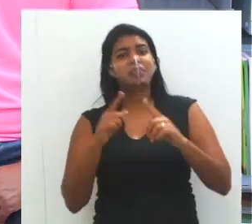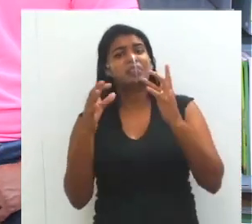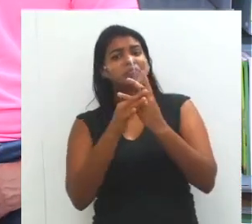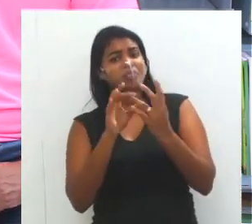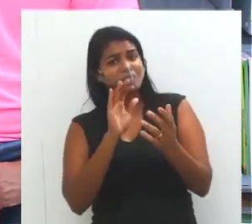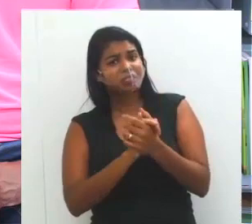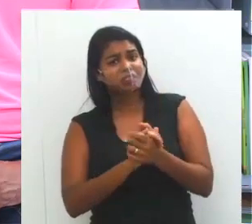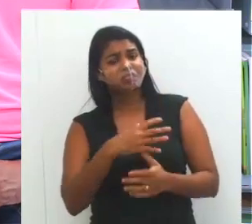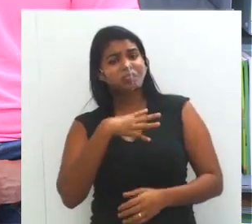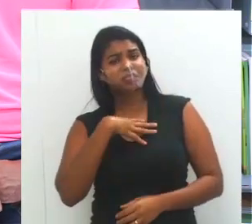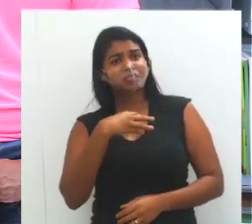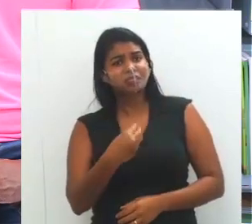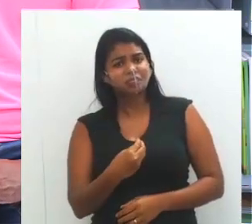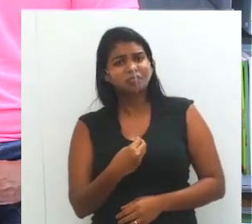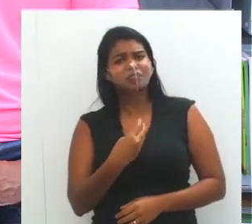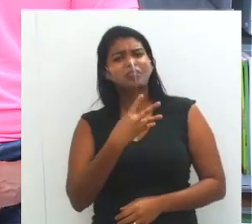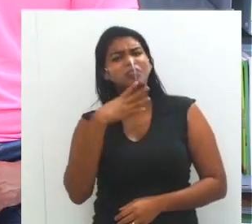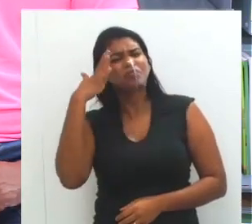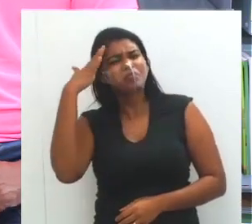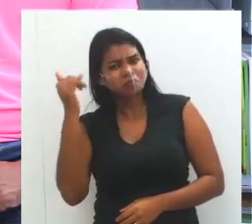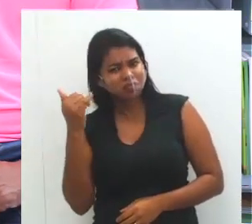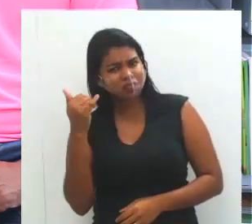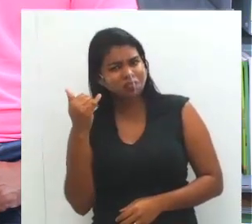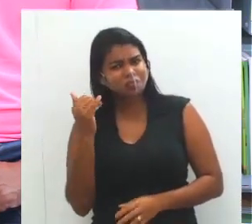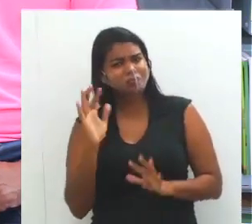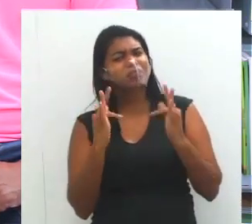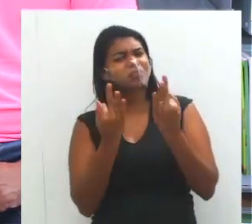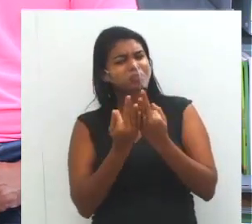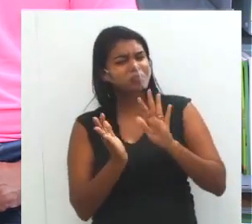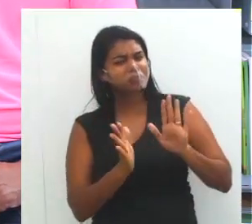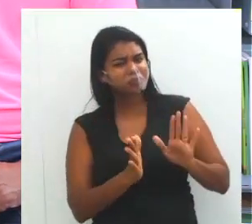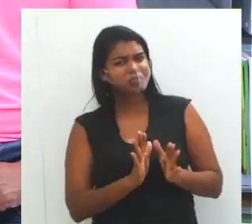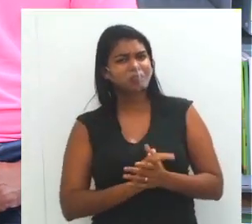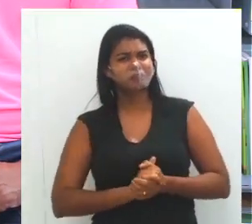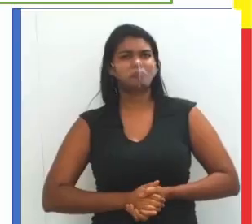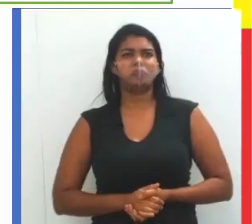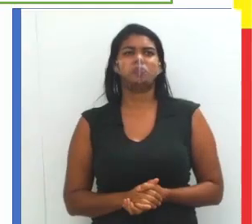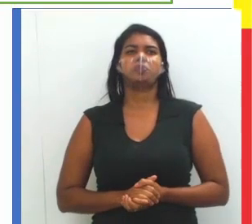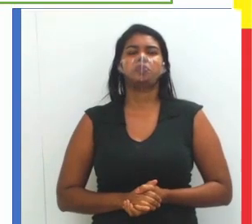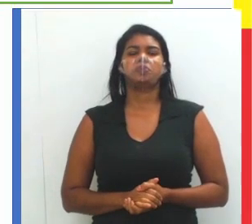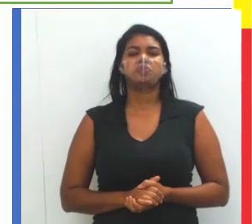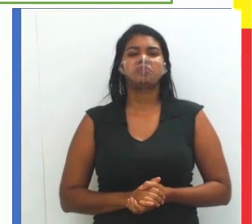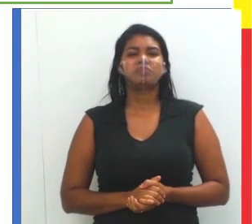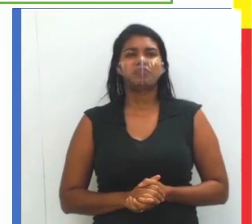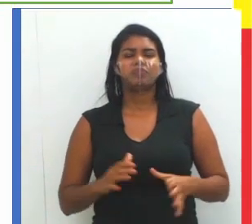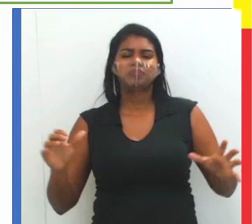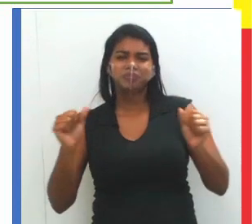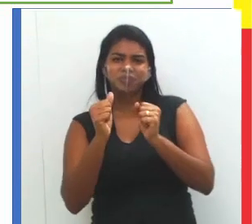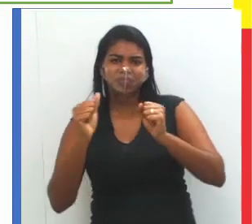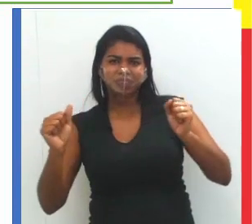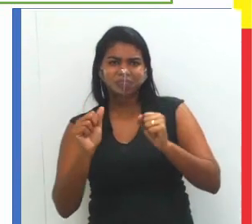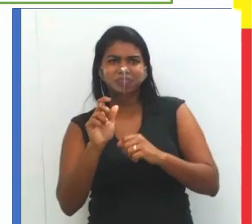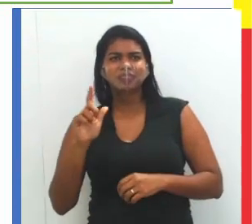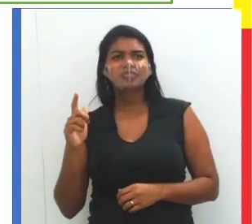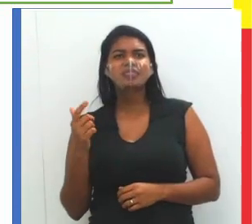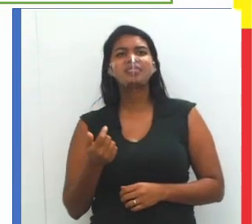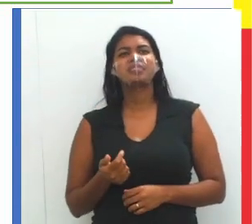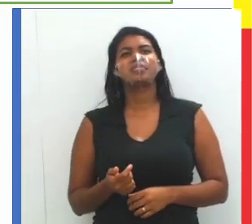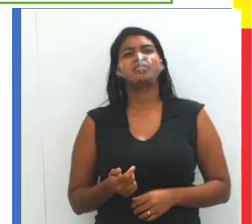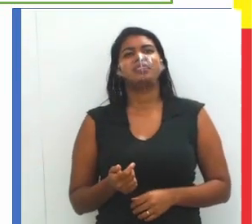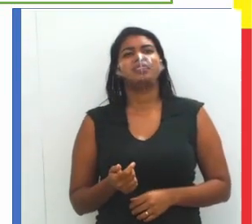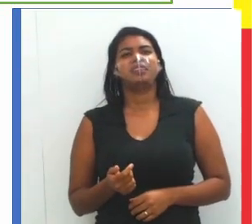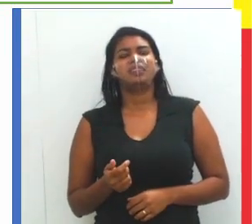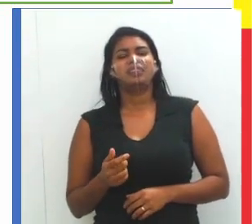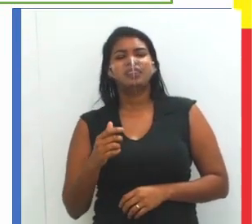casar, ele vai ter um filho. Então vamos conhecer um pouco sobre Luiz Gonzaga e a família dele. Luiz Gonzaga ele teve um relacionamento